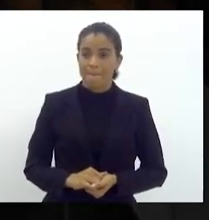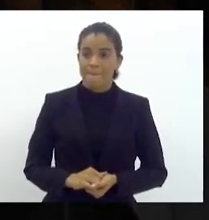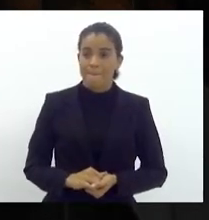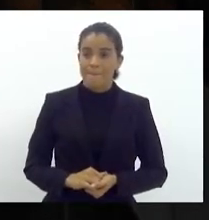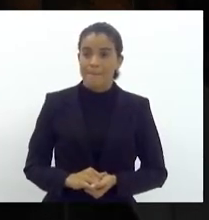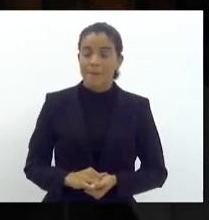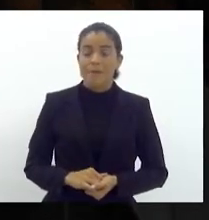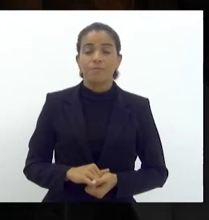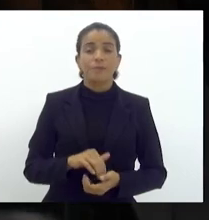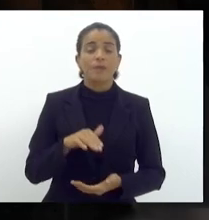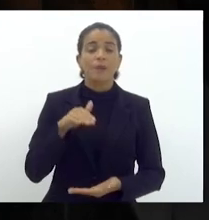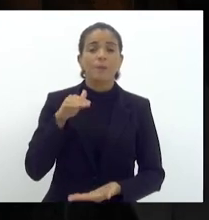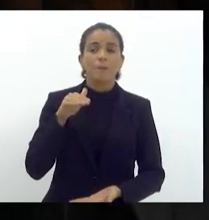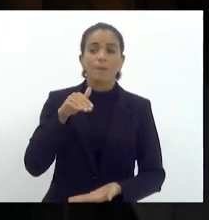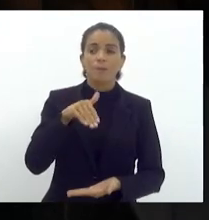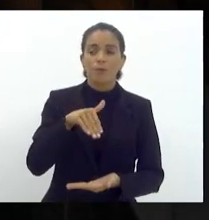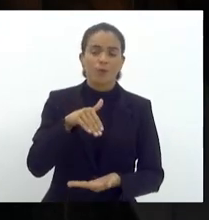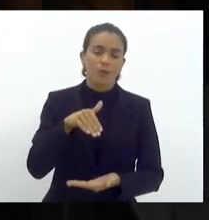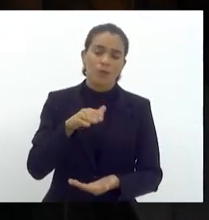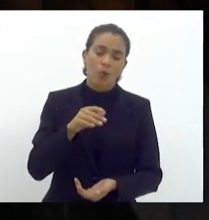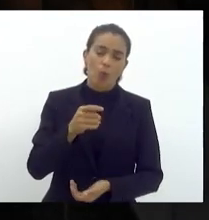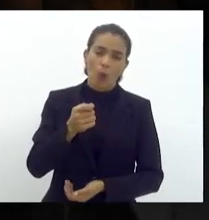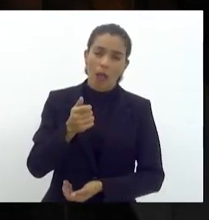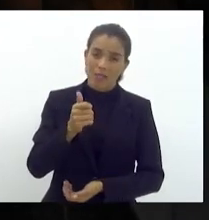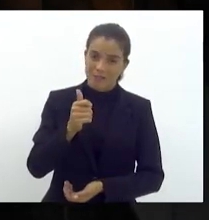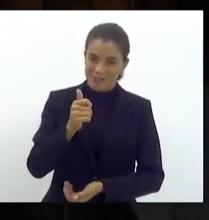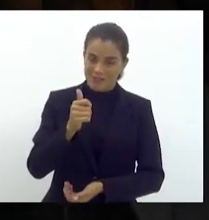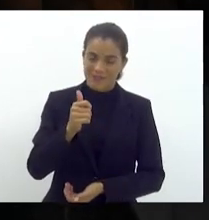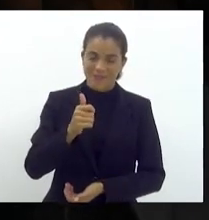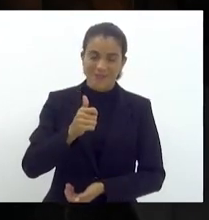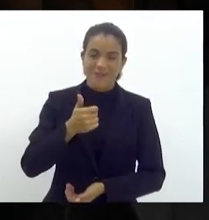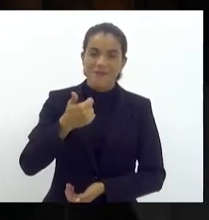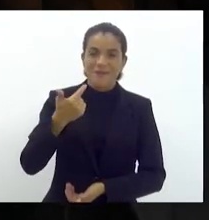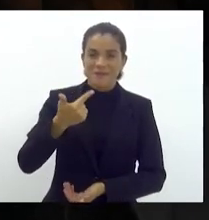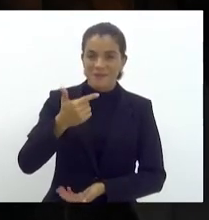e por último por último não por penúltimos